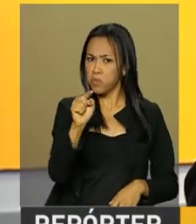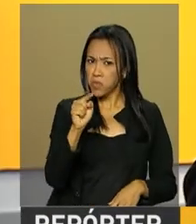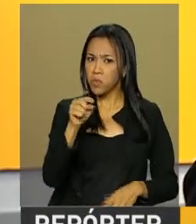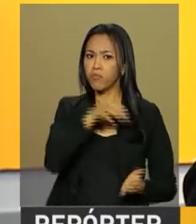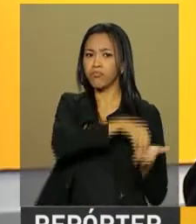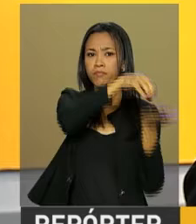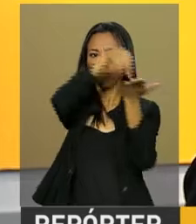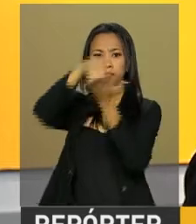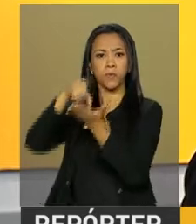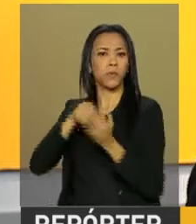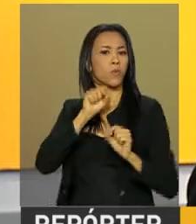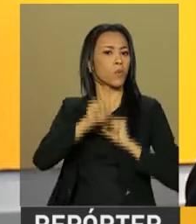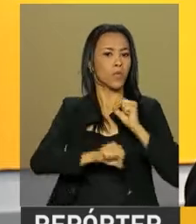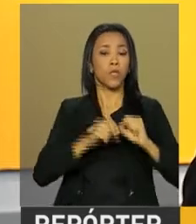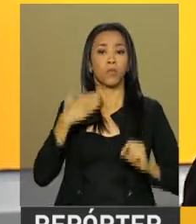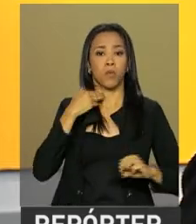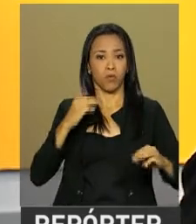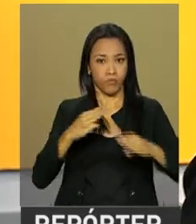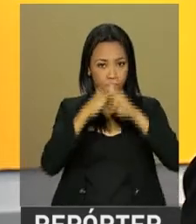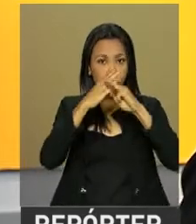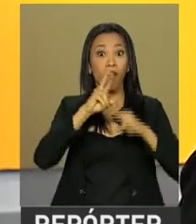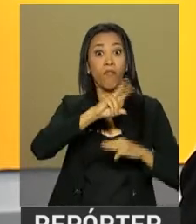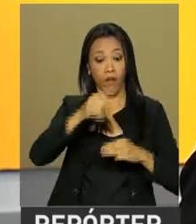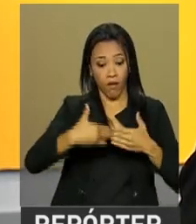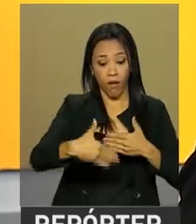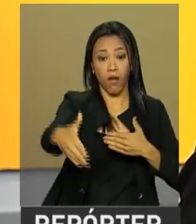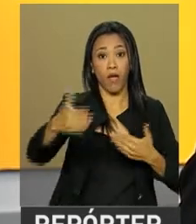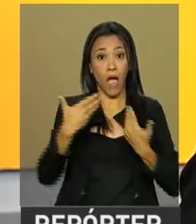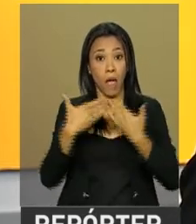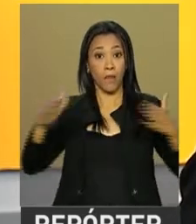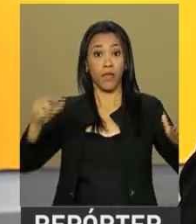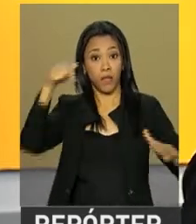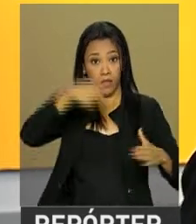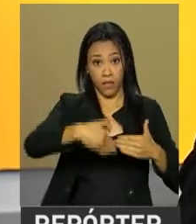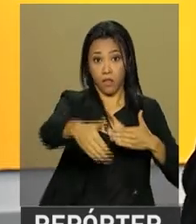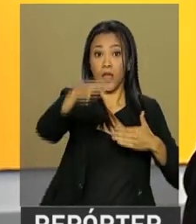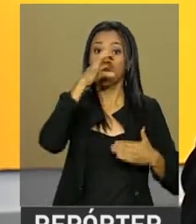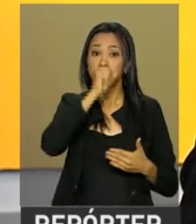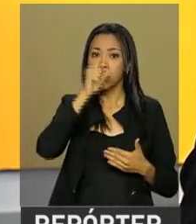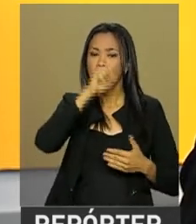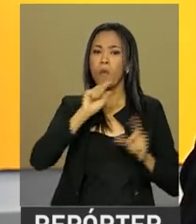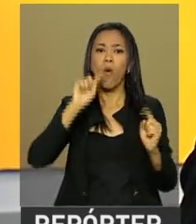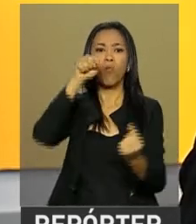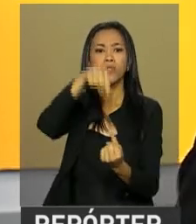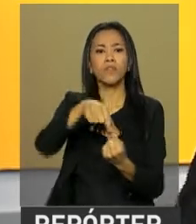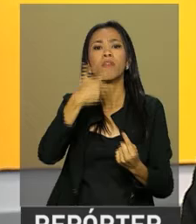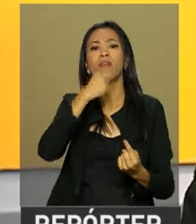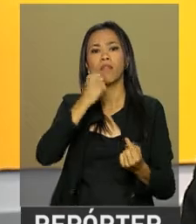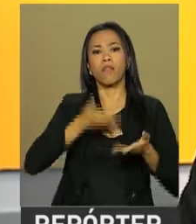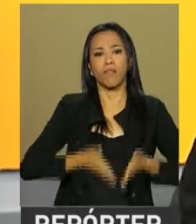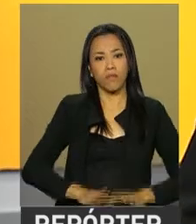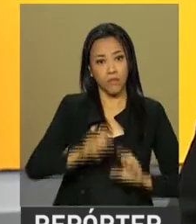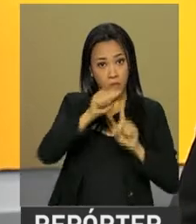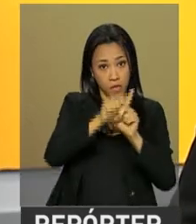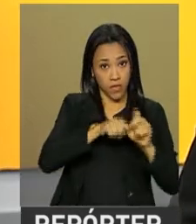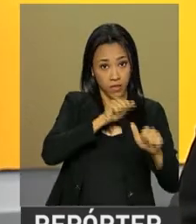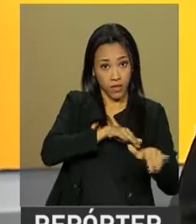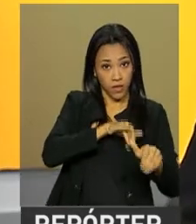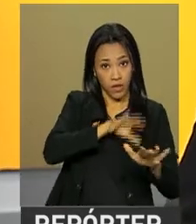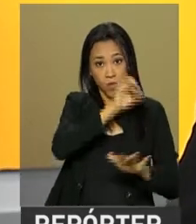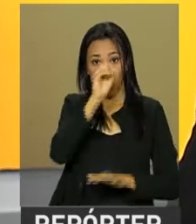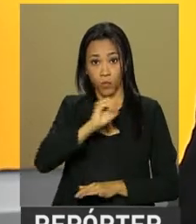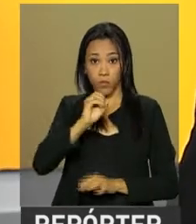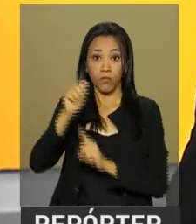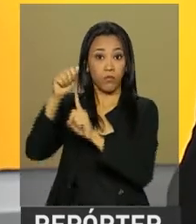caixa econômica federal vão abrir neste sábado para atender aos trabalhadores nascidos em setembro outubro